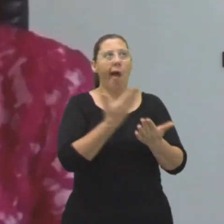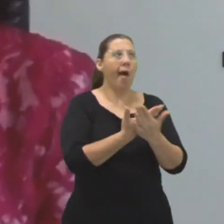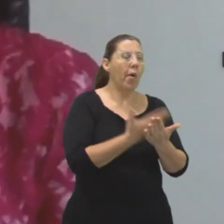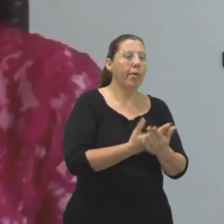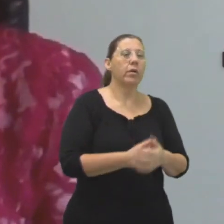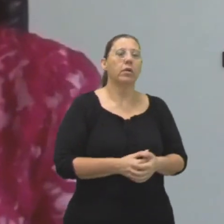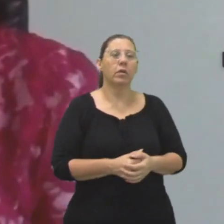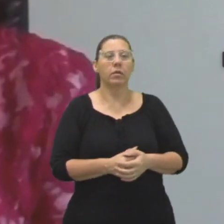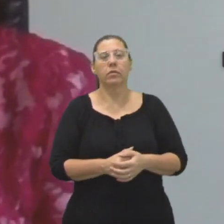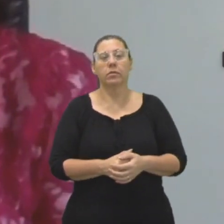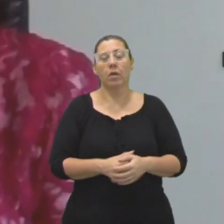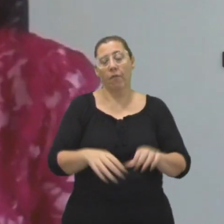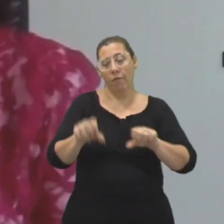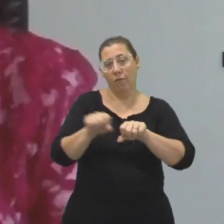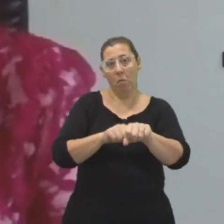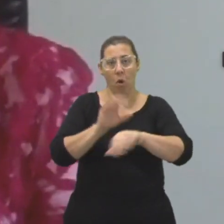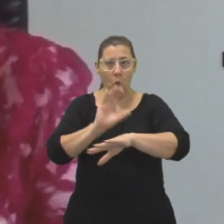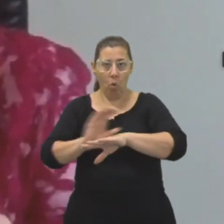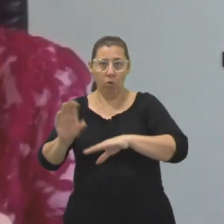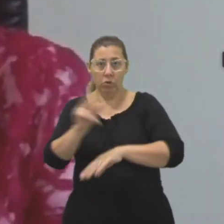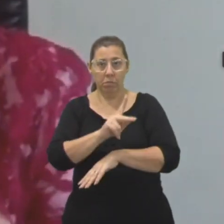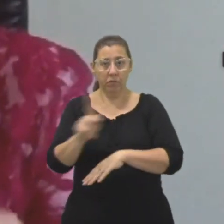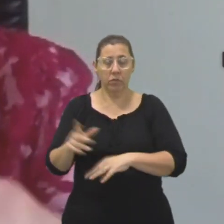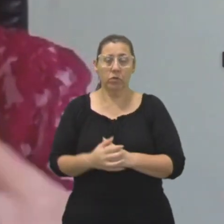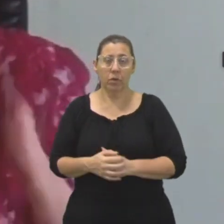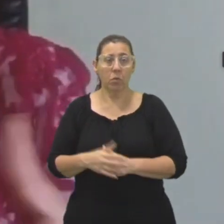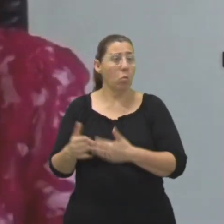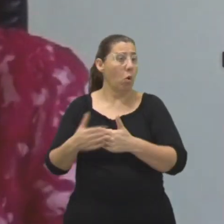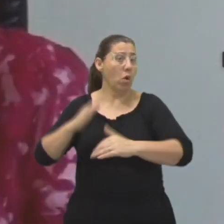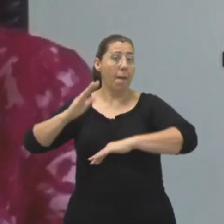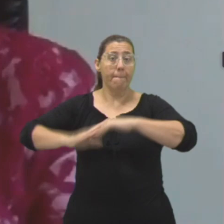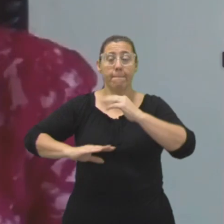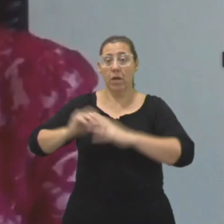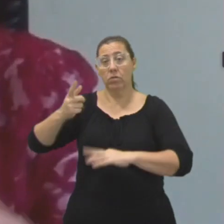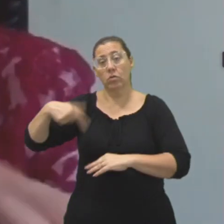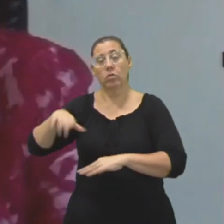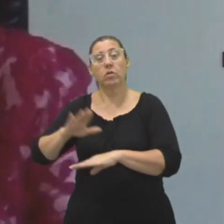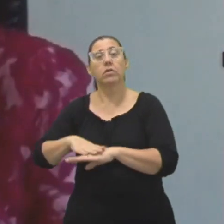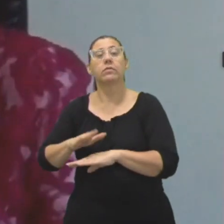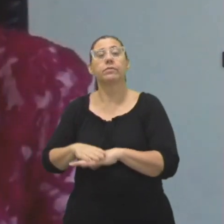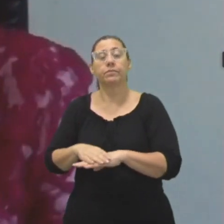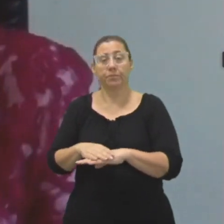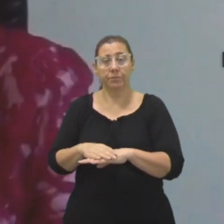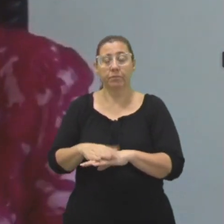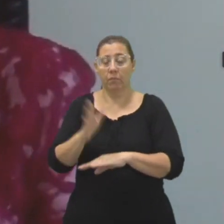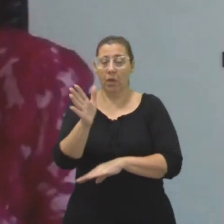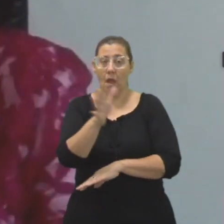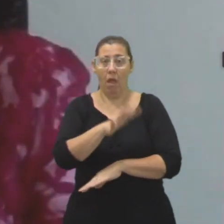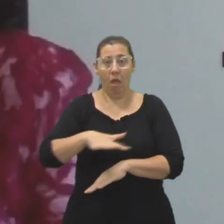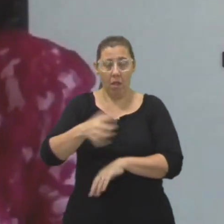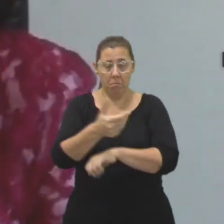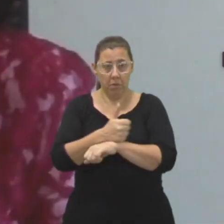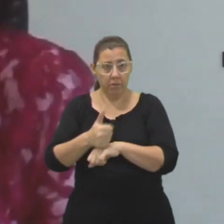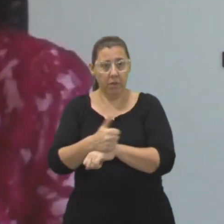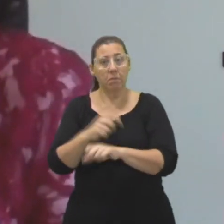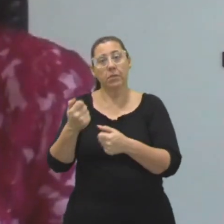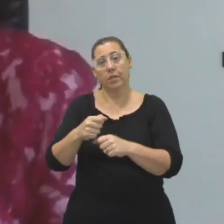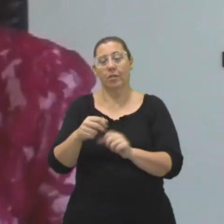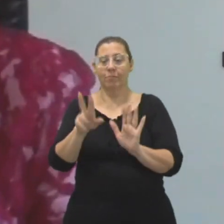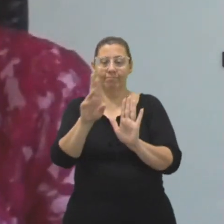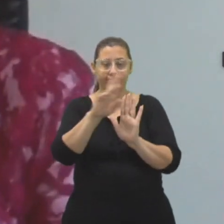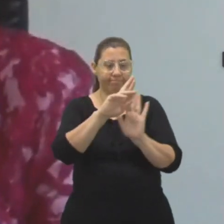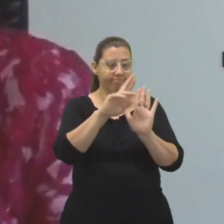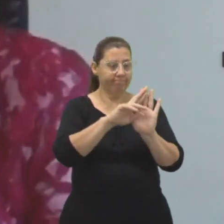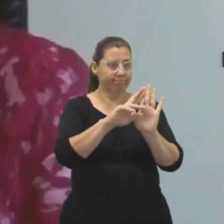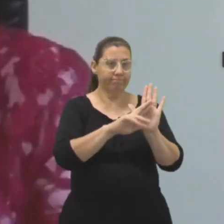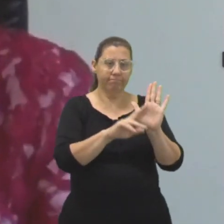seja formação de professores, né, Ademir? Qualquer ação que a gente faz de cunho profissional, a gente precisa de um roteiro.